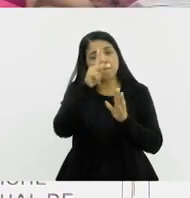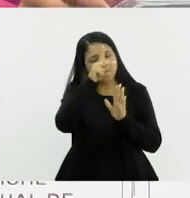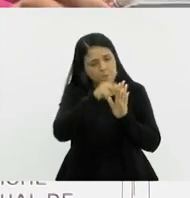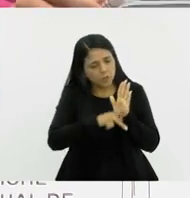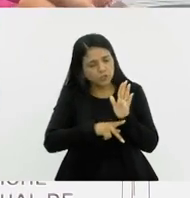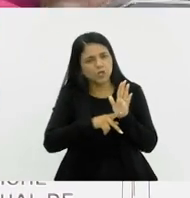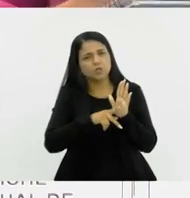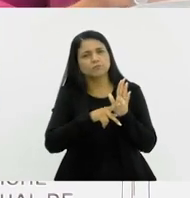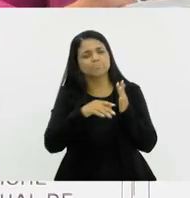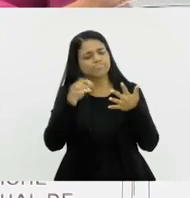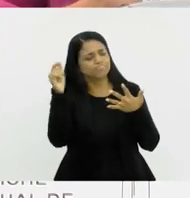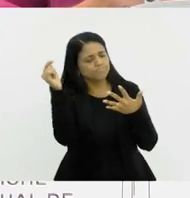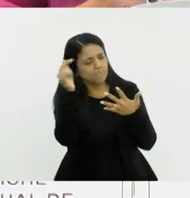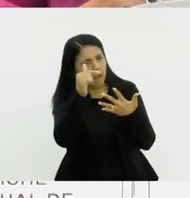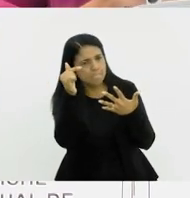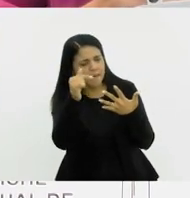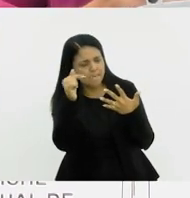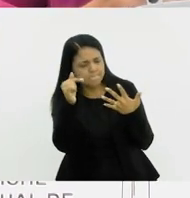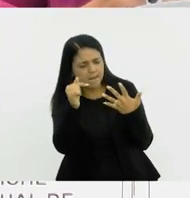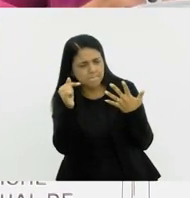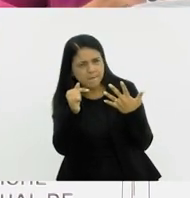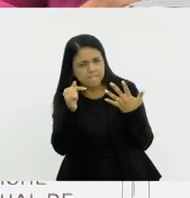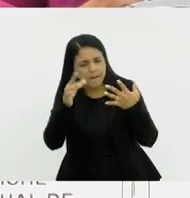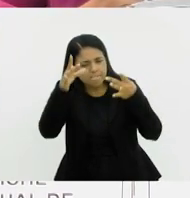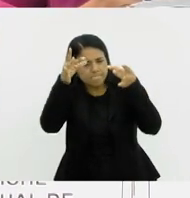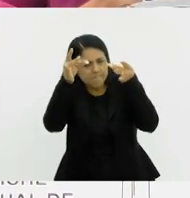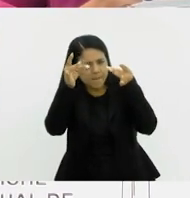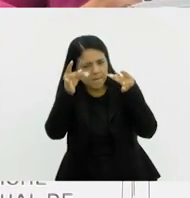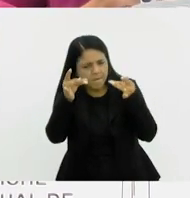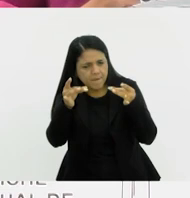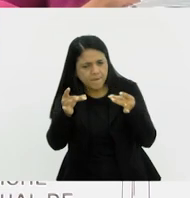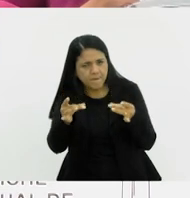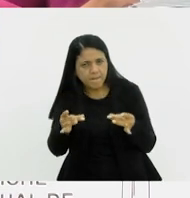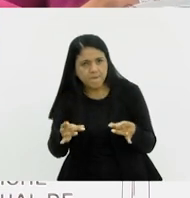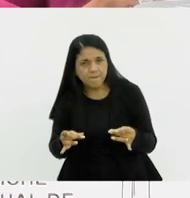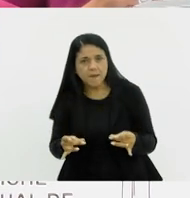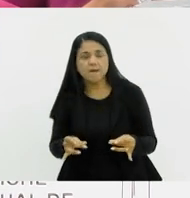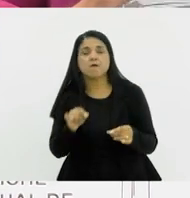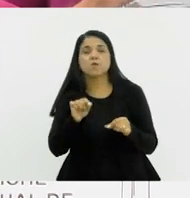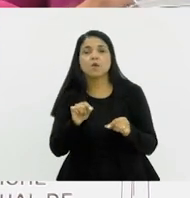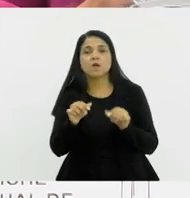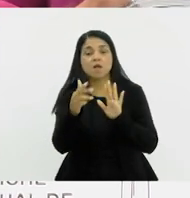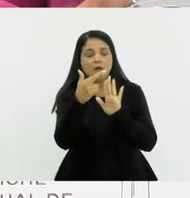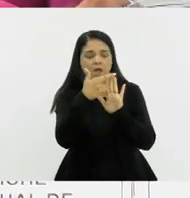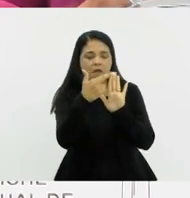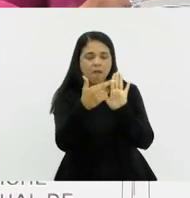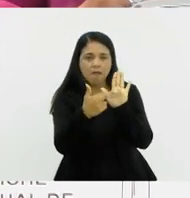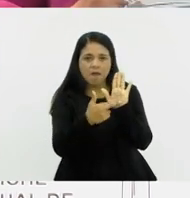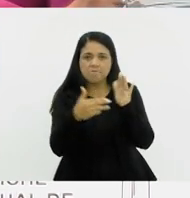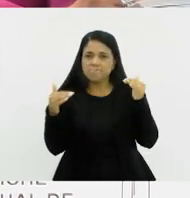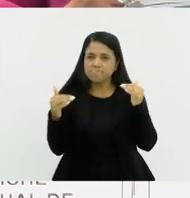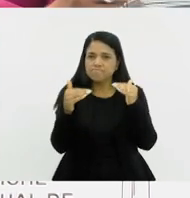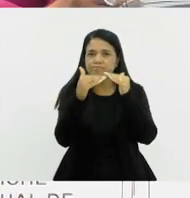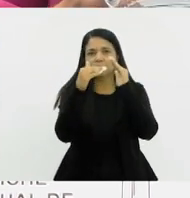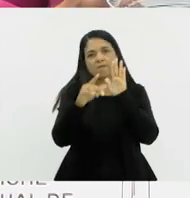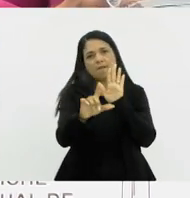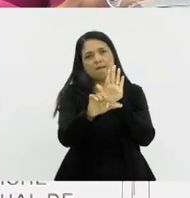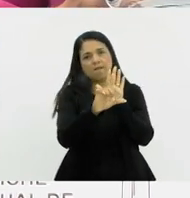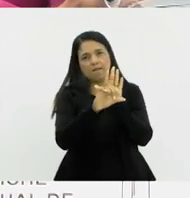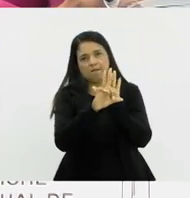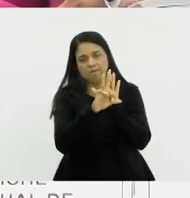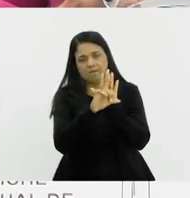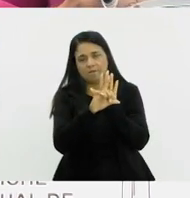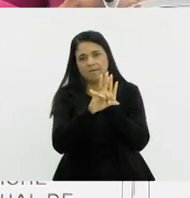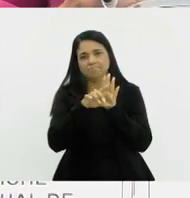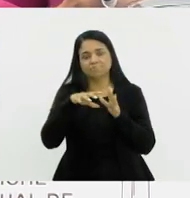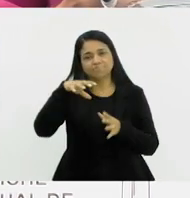um plano que foi desenhado nas suas minúcias de acordo com aquilo que estabelece a legislação de uma